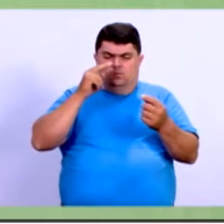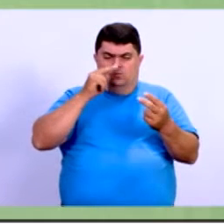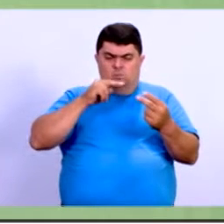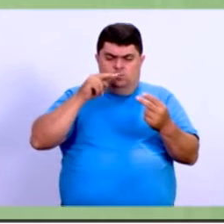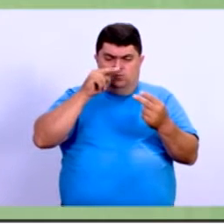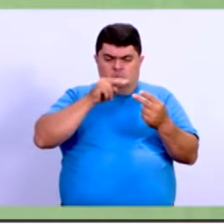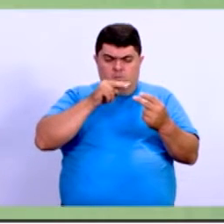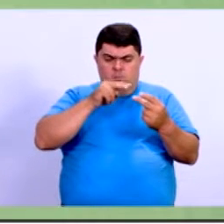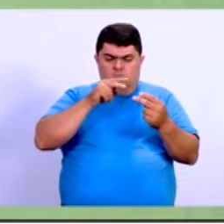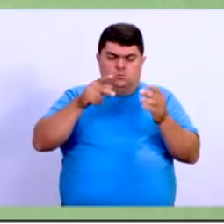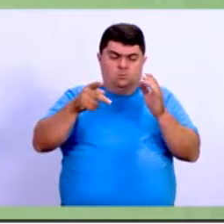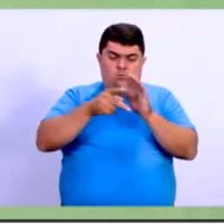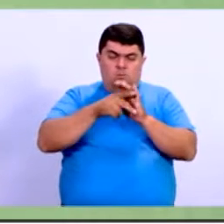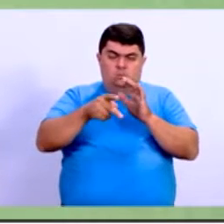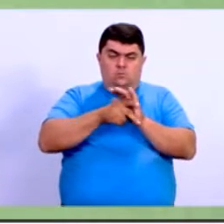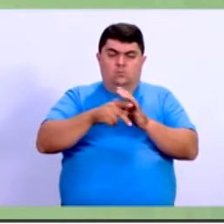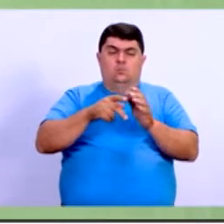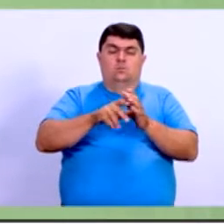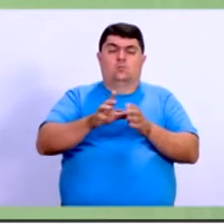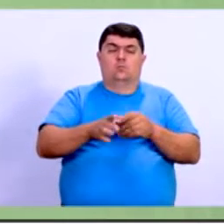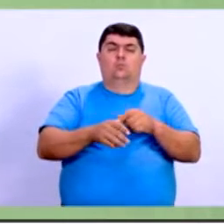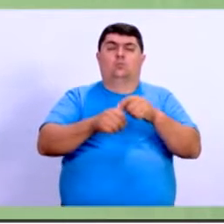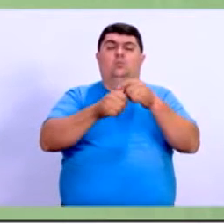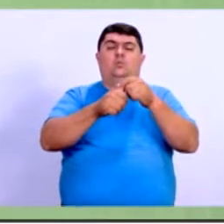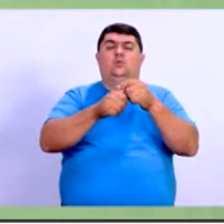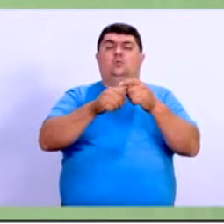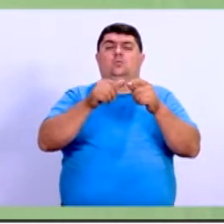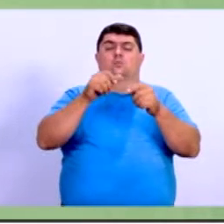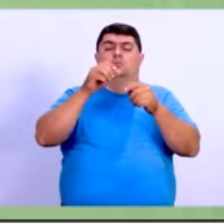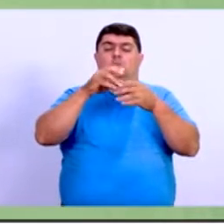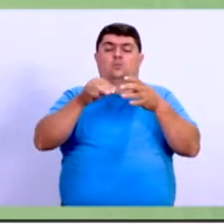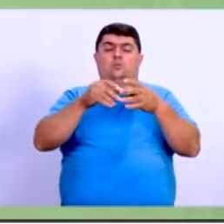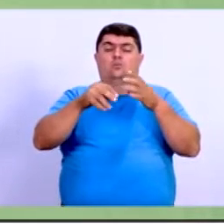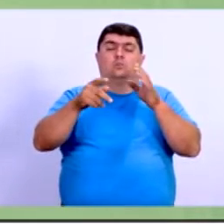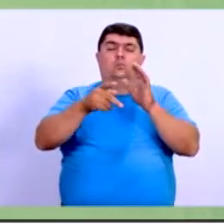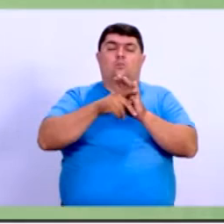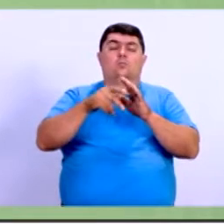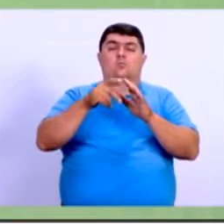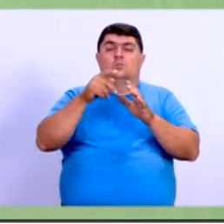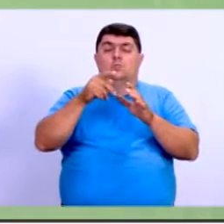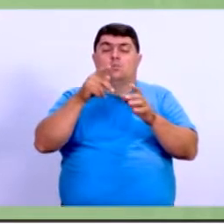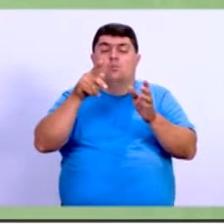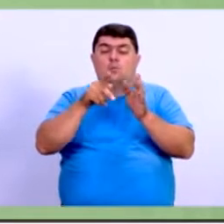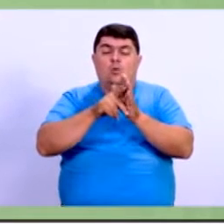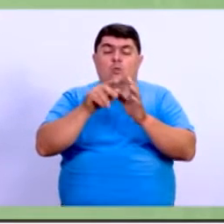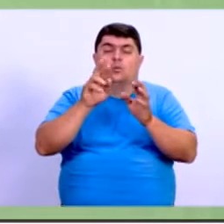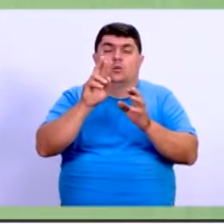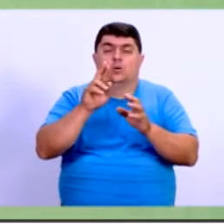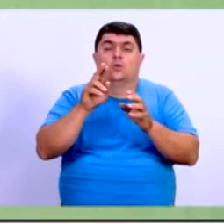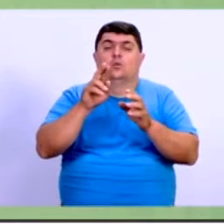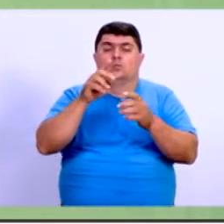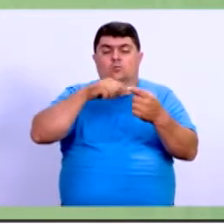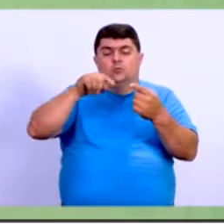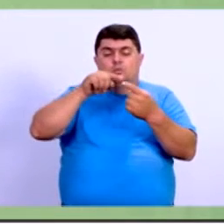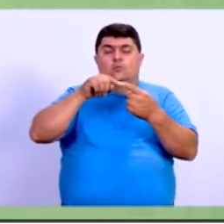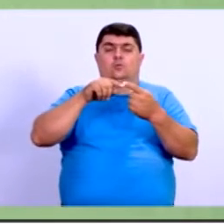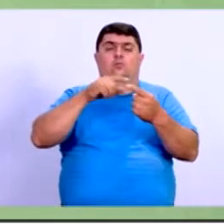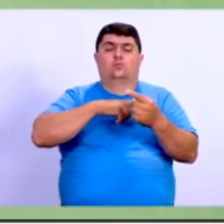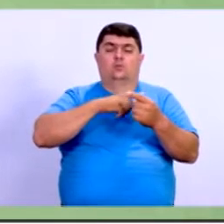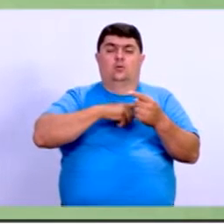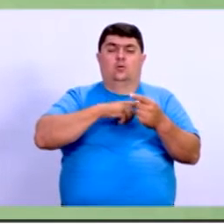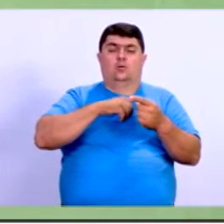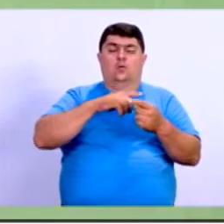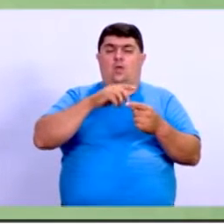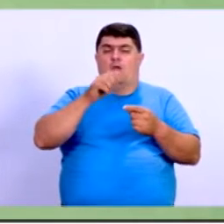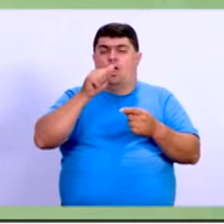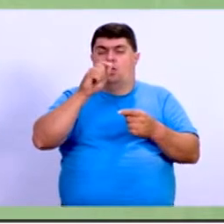analistas e programadores nas principais características dos objetos. Na abstração,